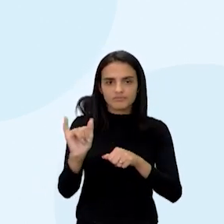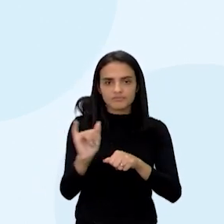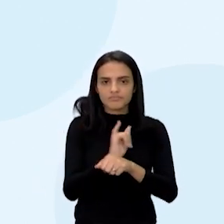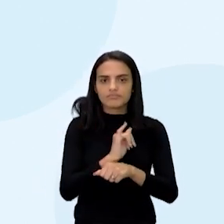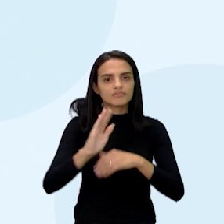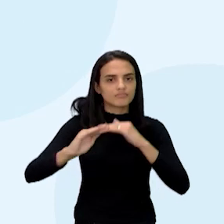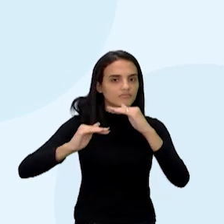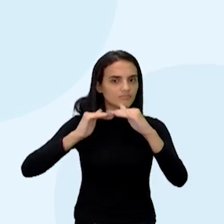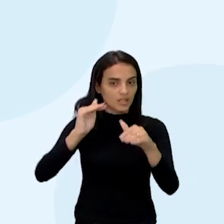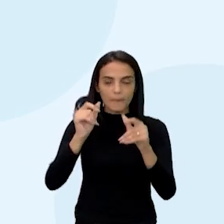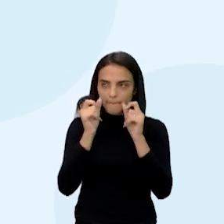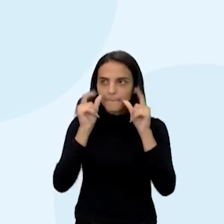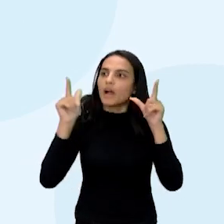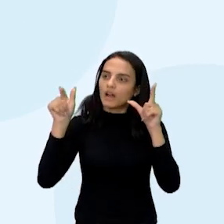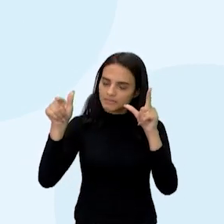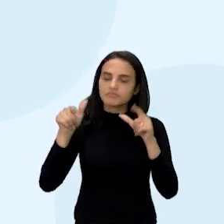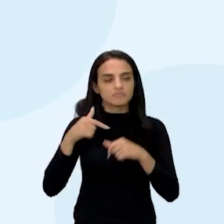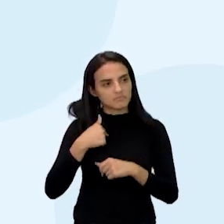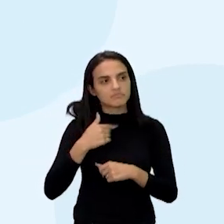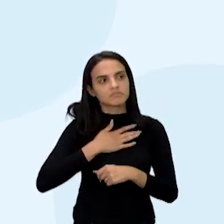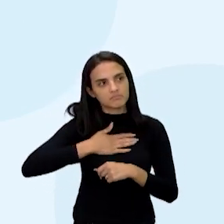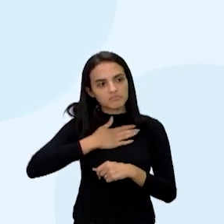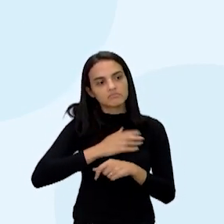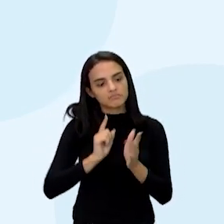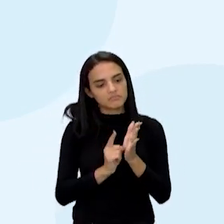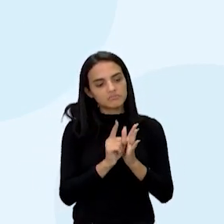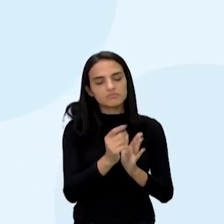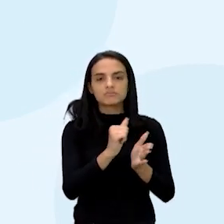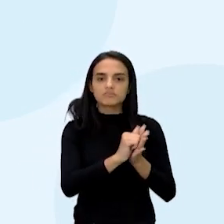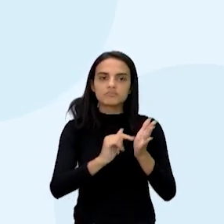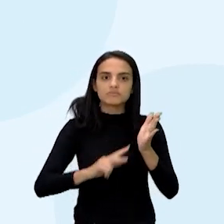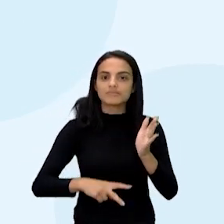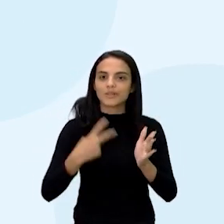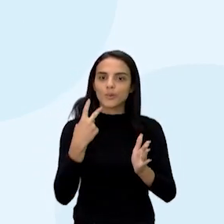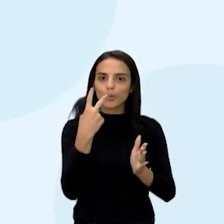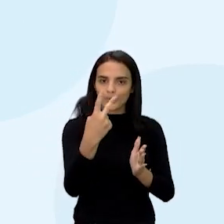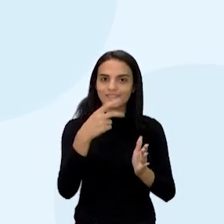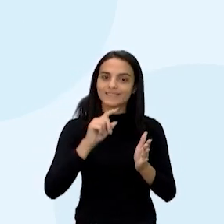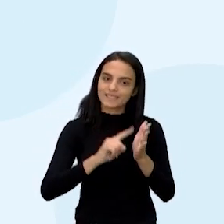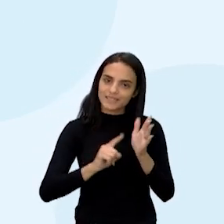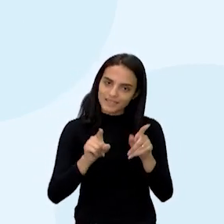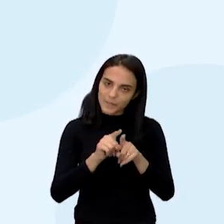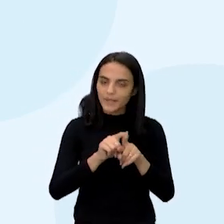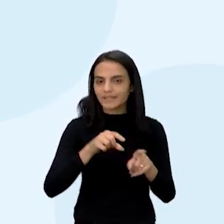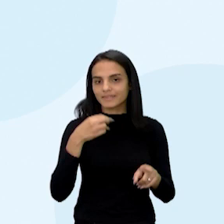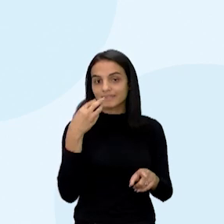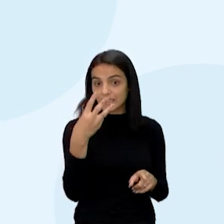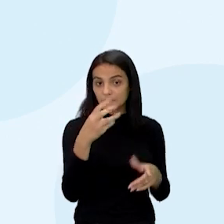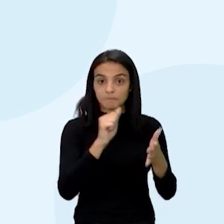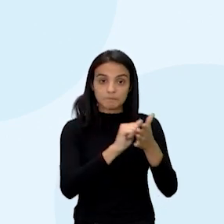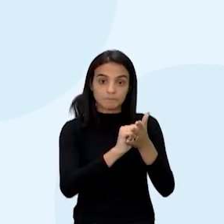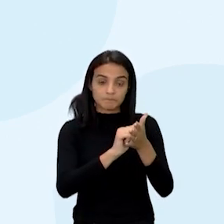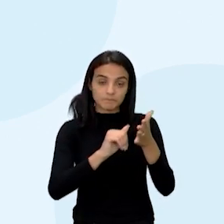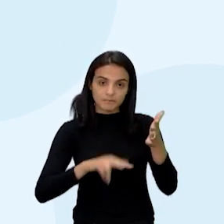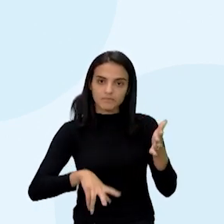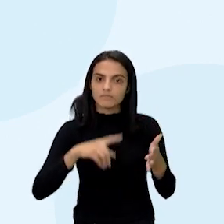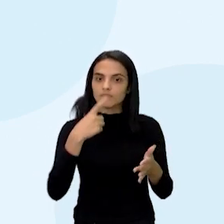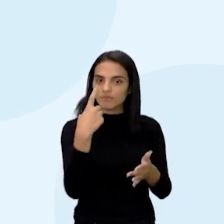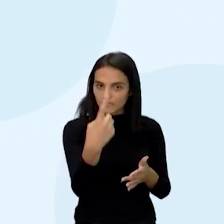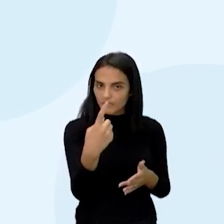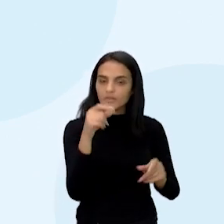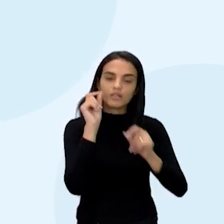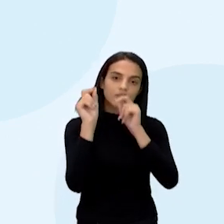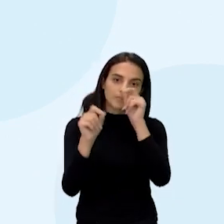dali, despertar o interesse para se aprofundar em atividade de tipo 2 e tipo 3. As atividades de tipo 1, elas podem